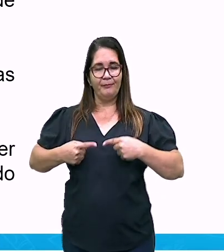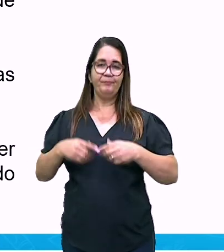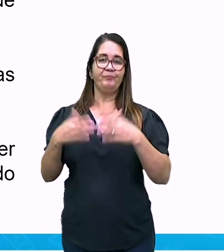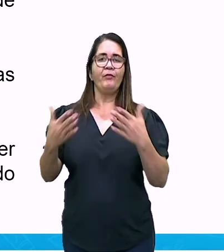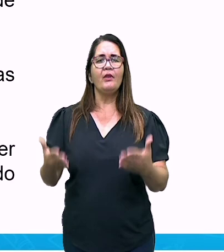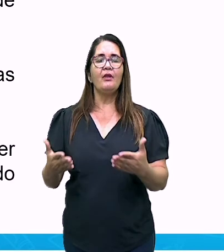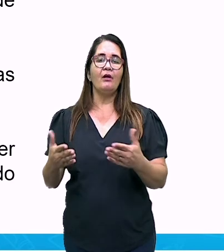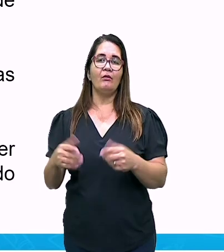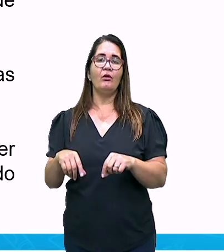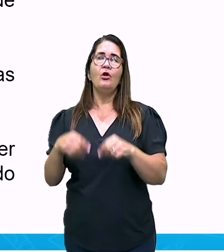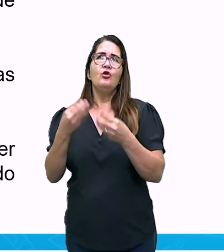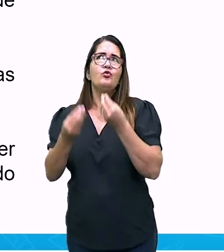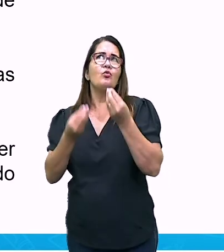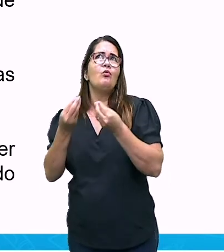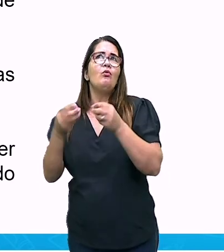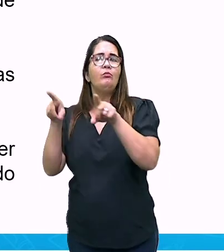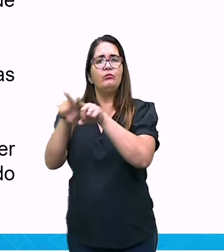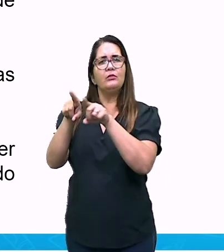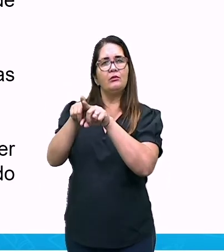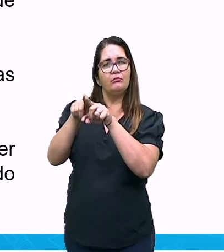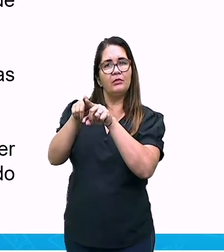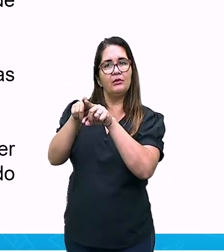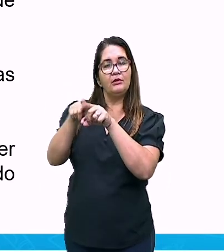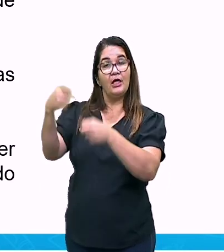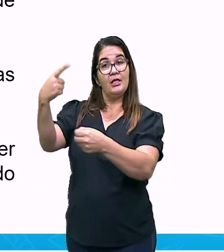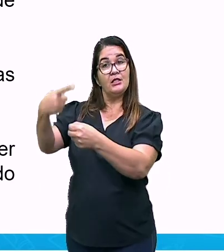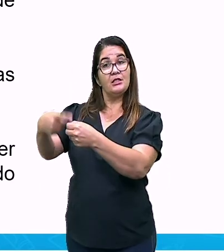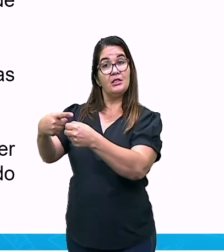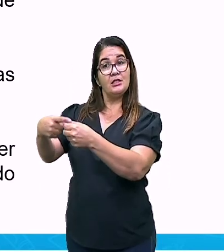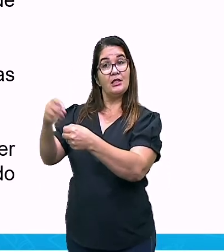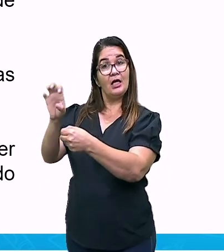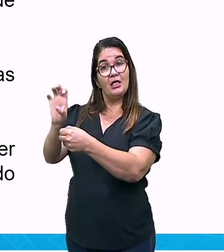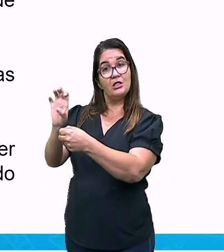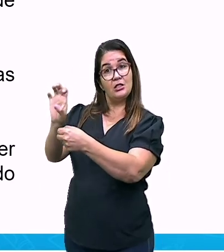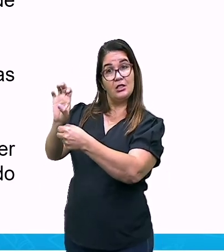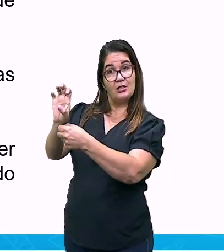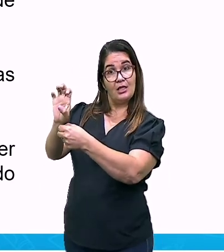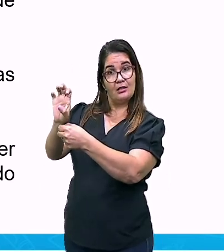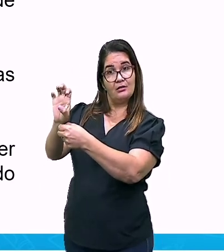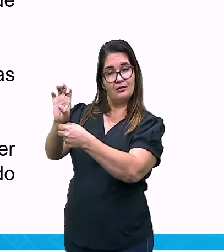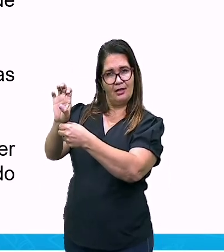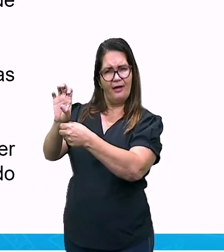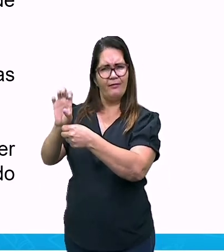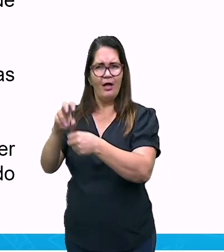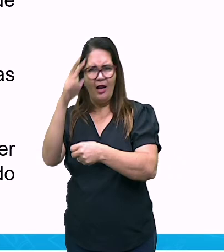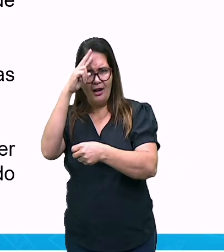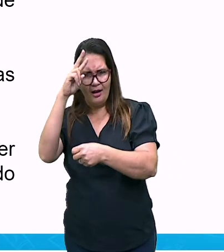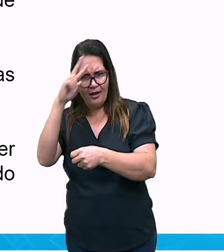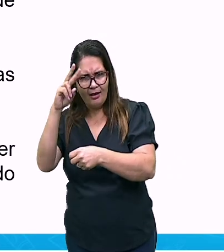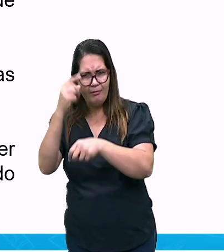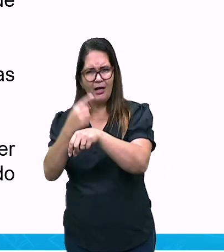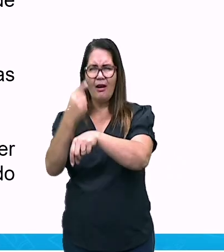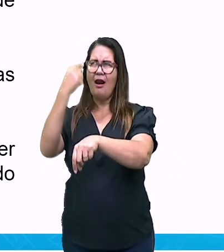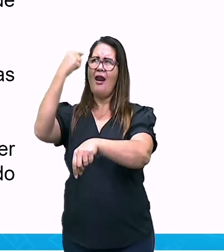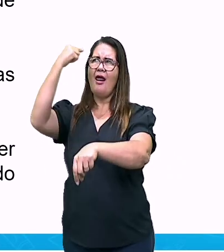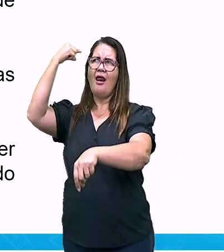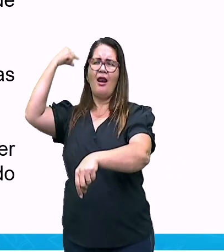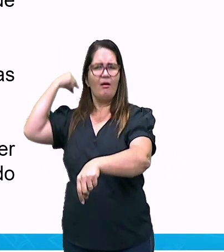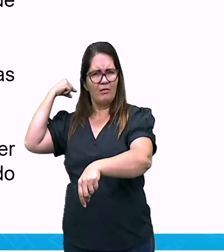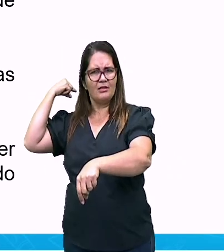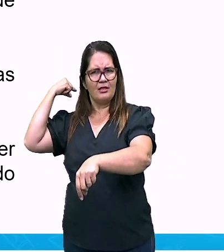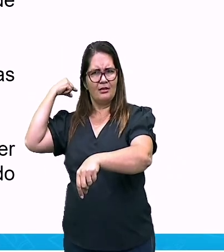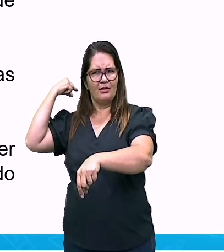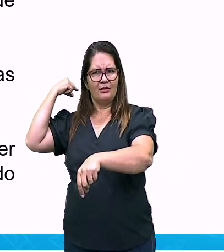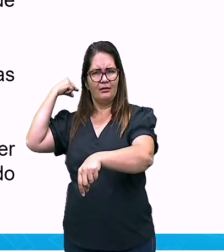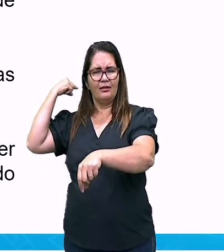é cidade-estado. Nós vimos anteriormente que são cidades antigas, que surgiram ali